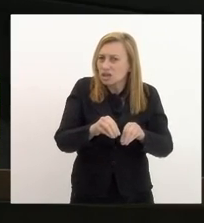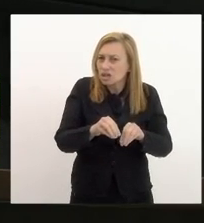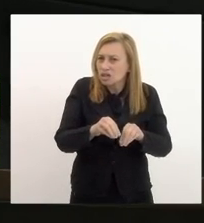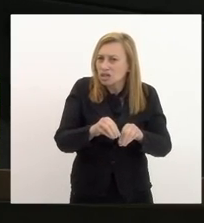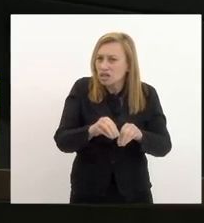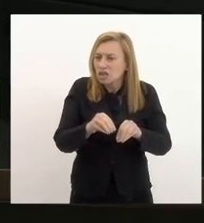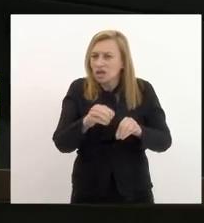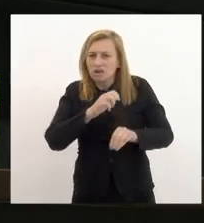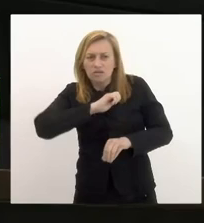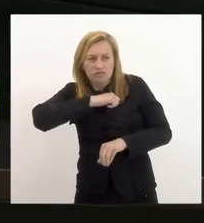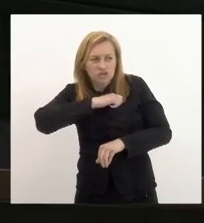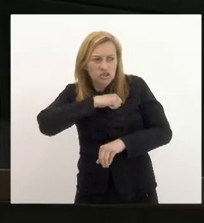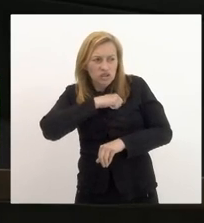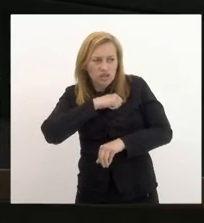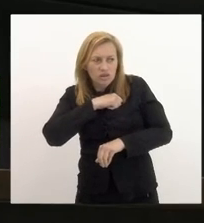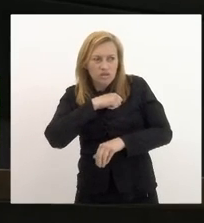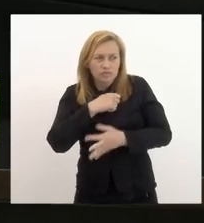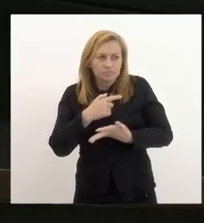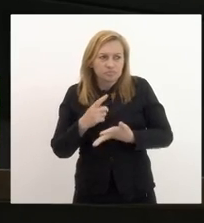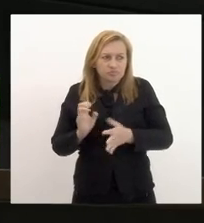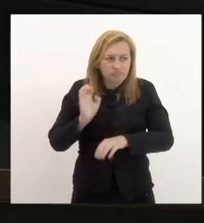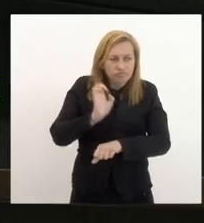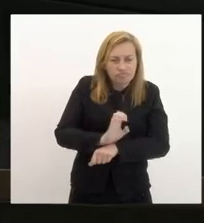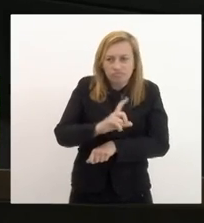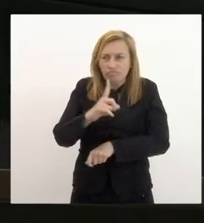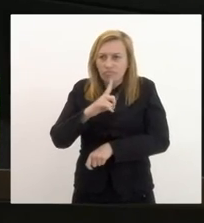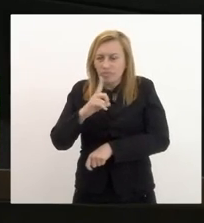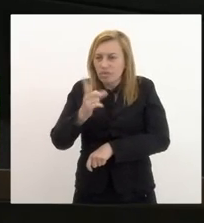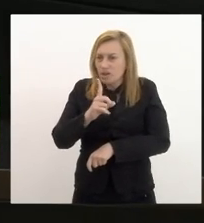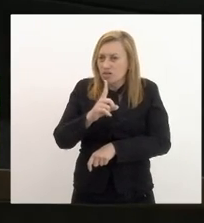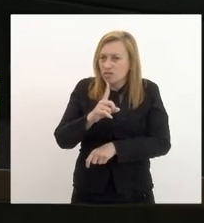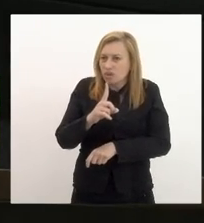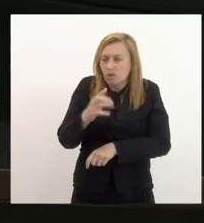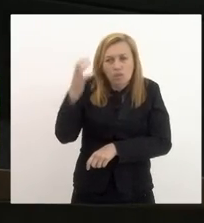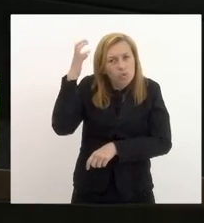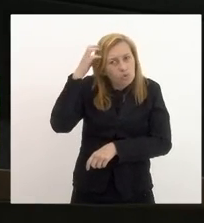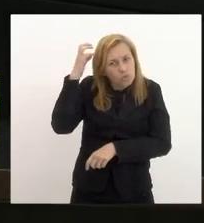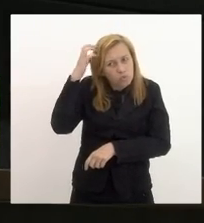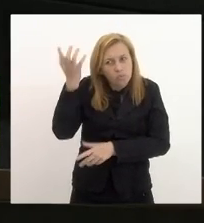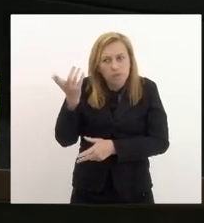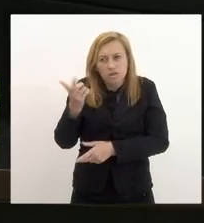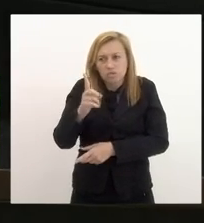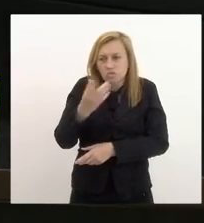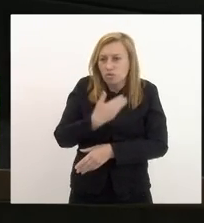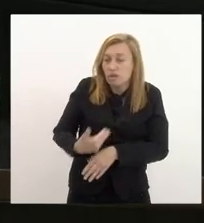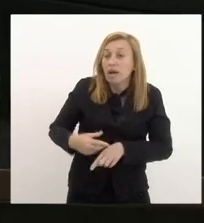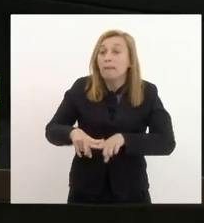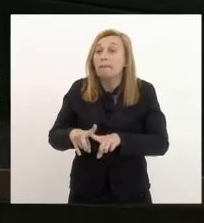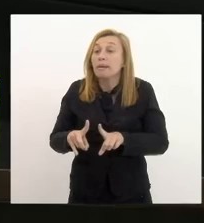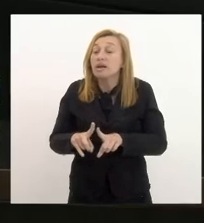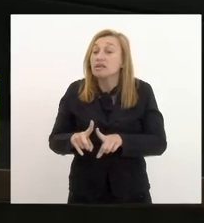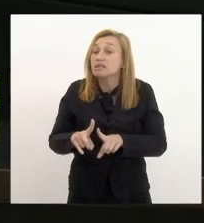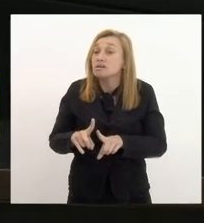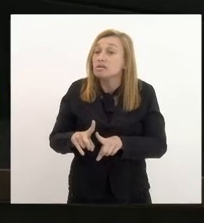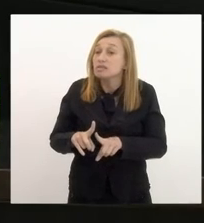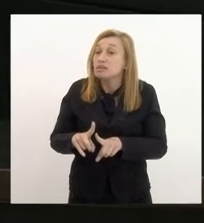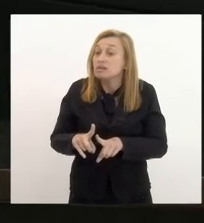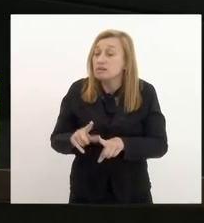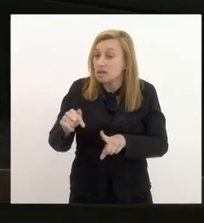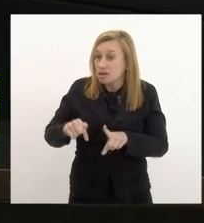e fiscais que o estado enfrenta que não foram causadas por esse governo mas são é